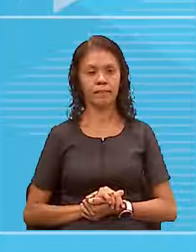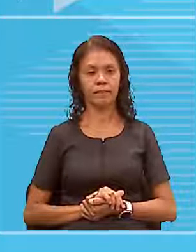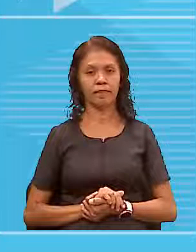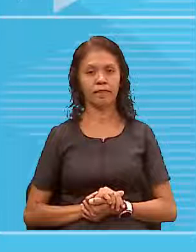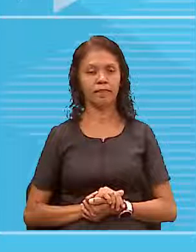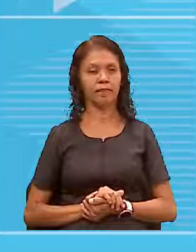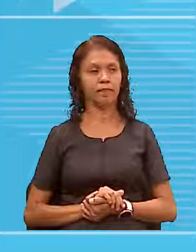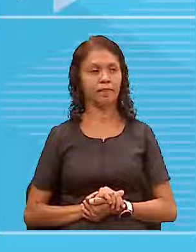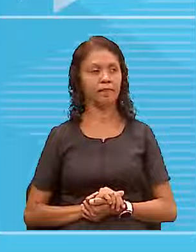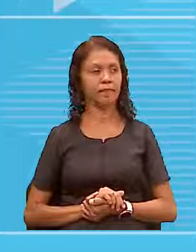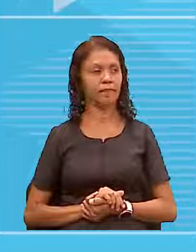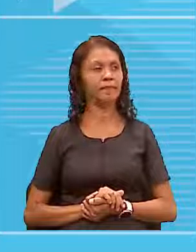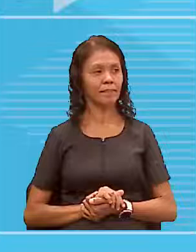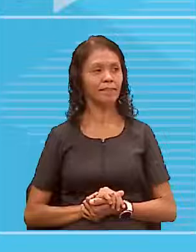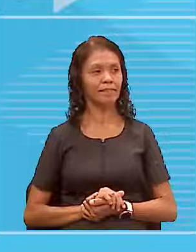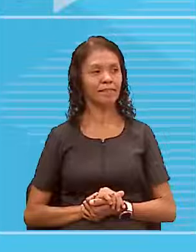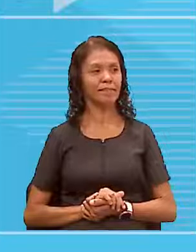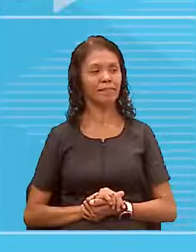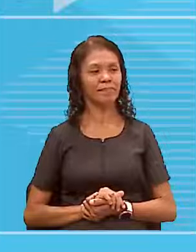Olha só.